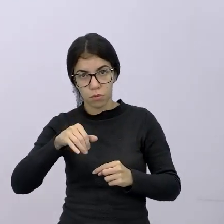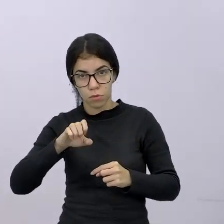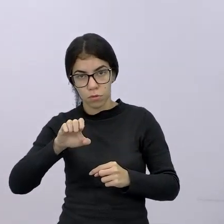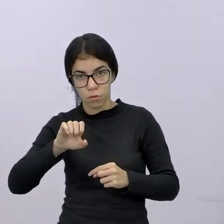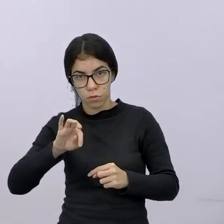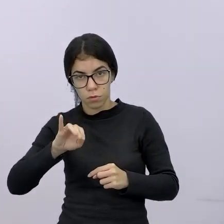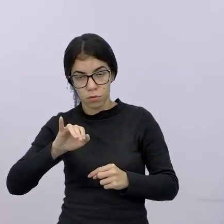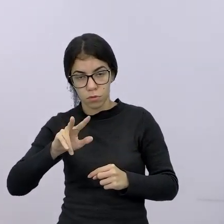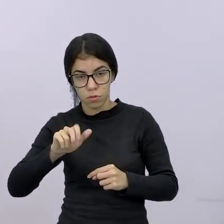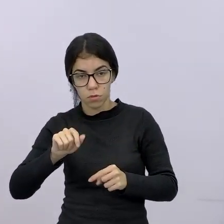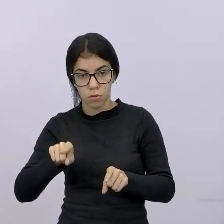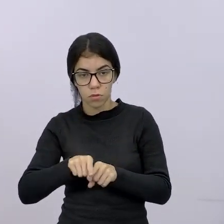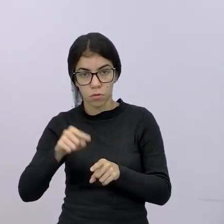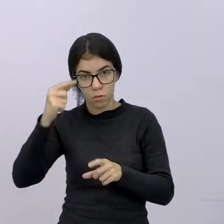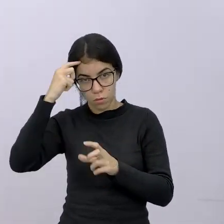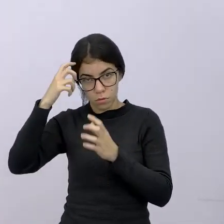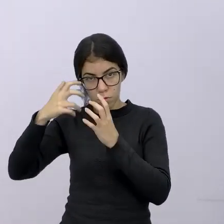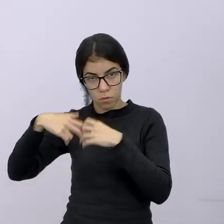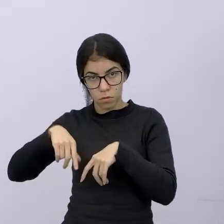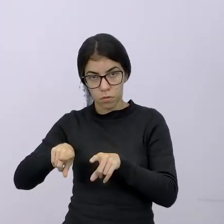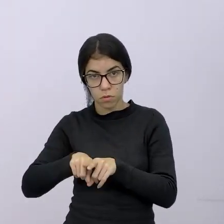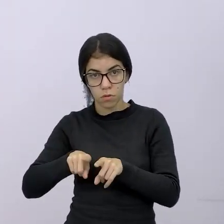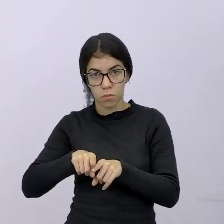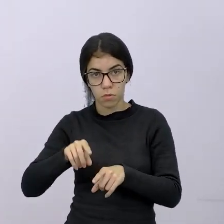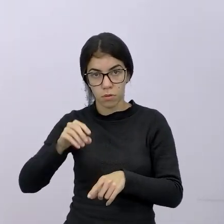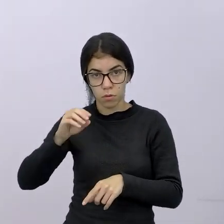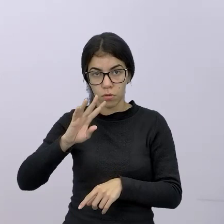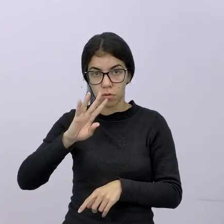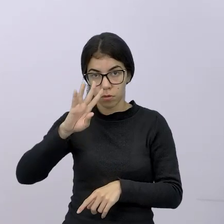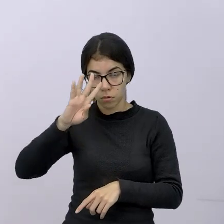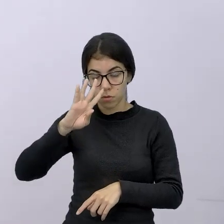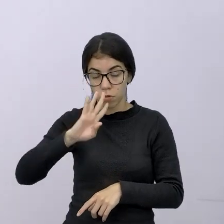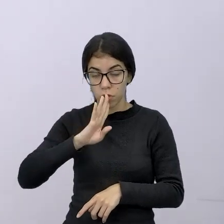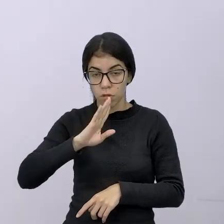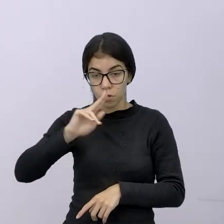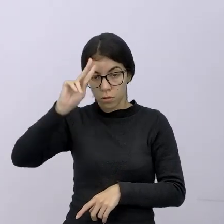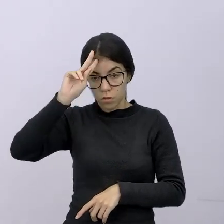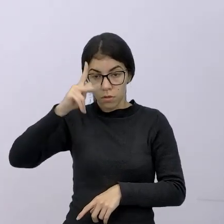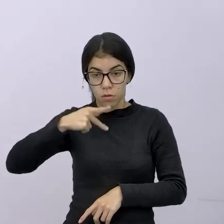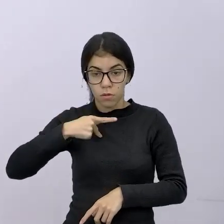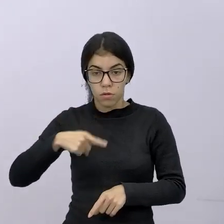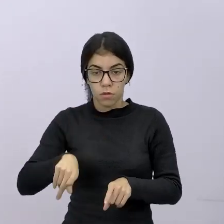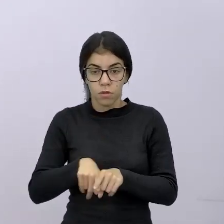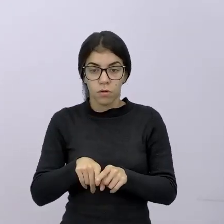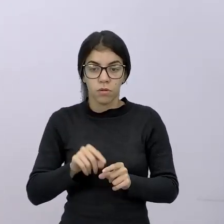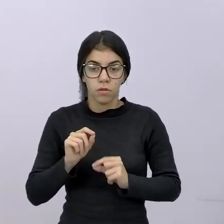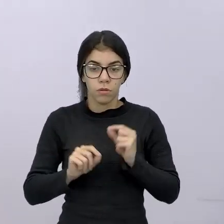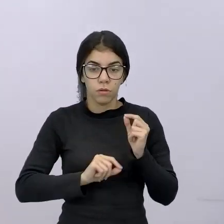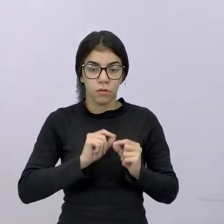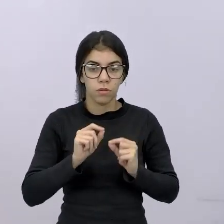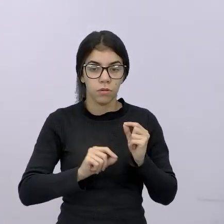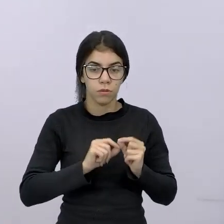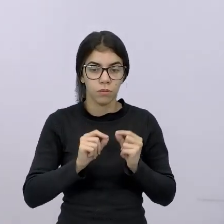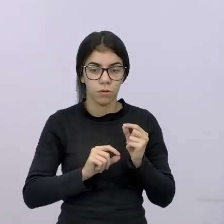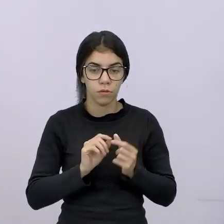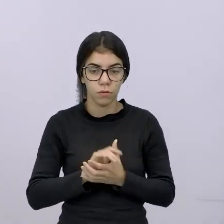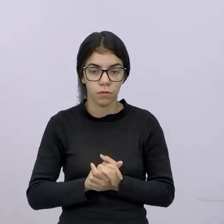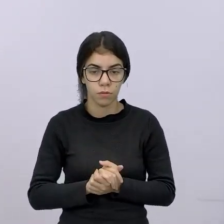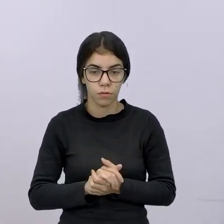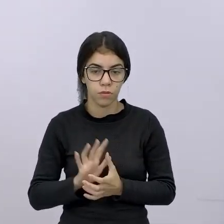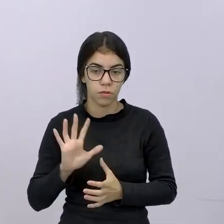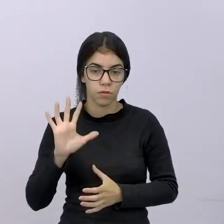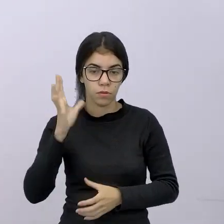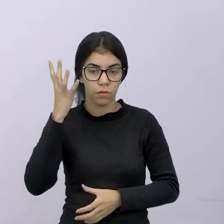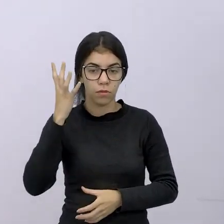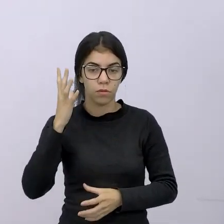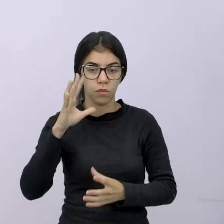reflexão e de reconhecimento também, né? Então, é algo que está ali em Hegel, por exemplo, na Fenomenologia